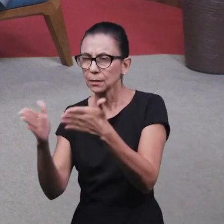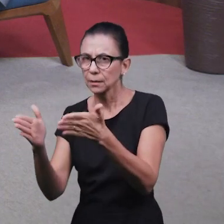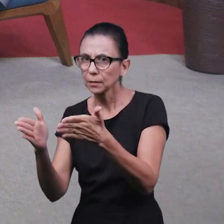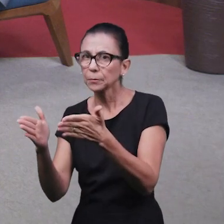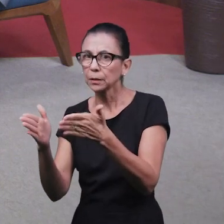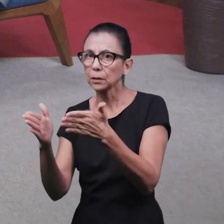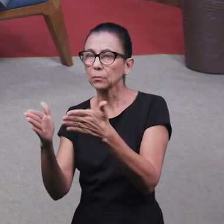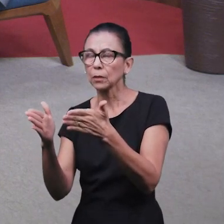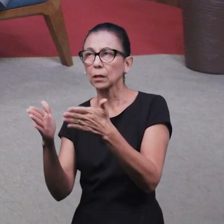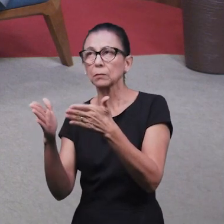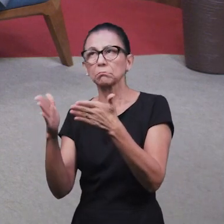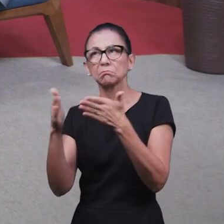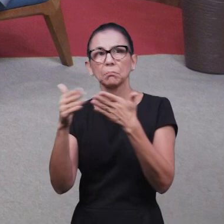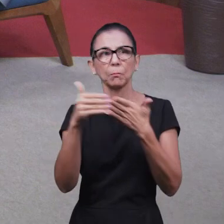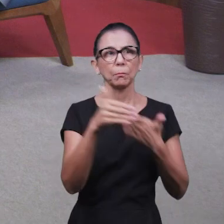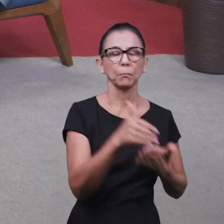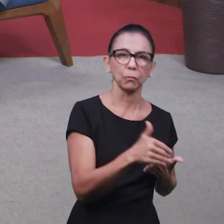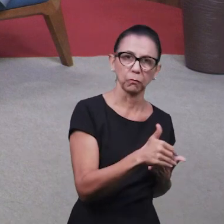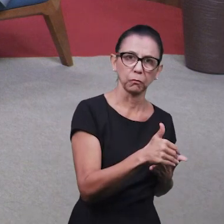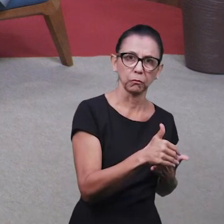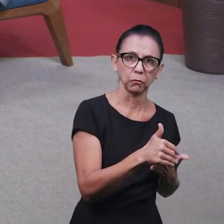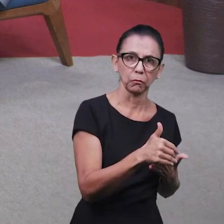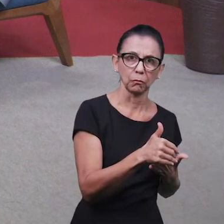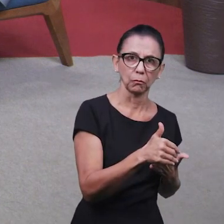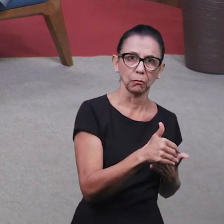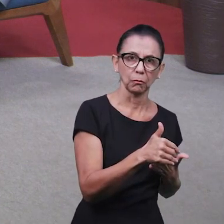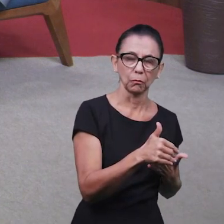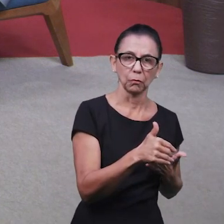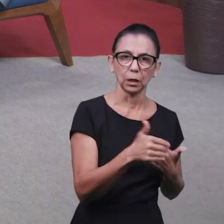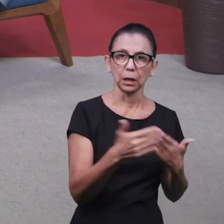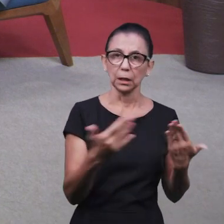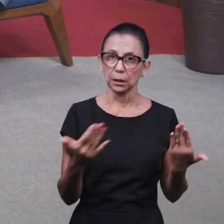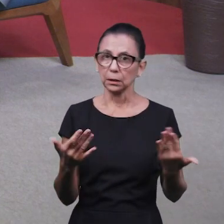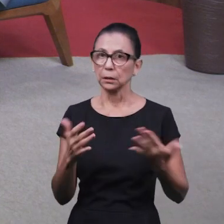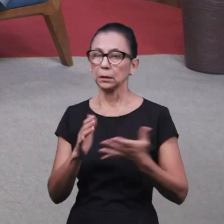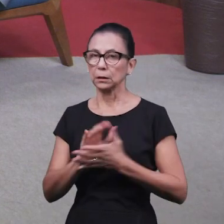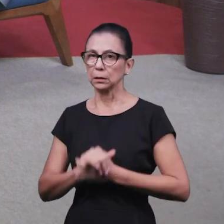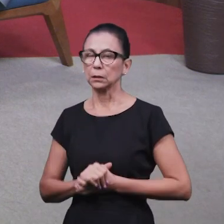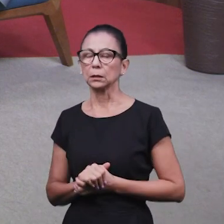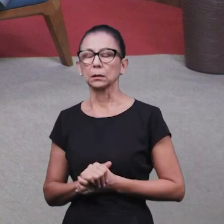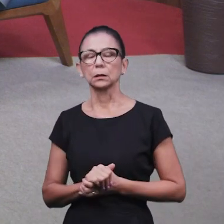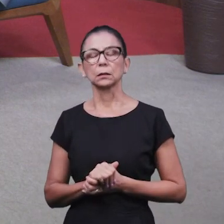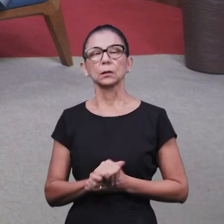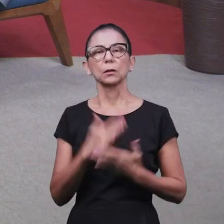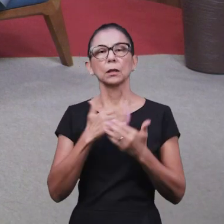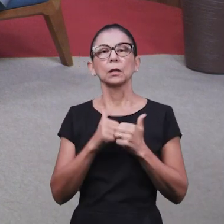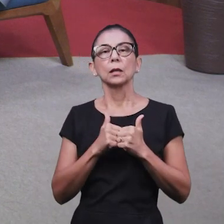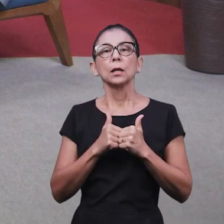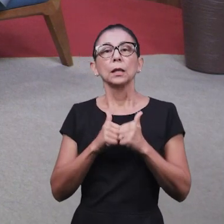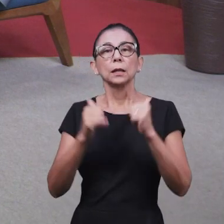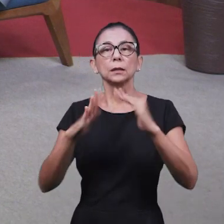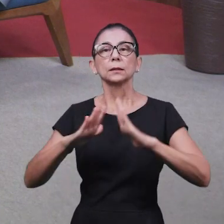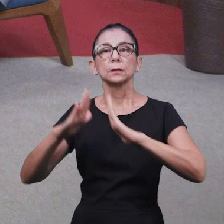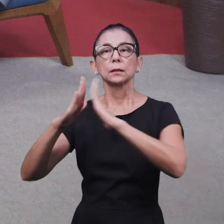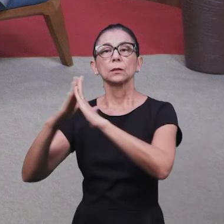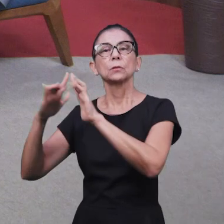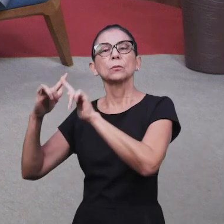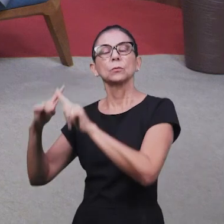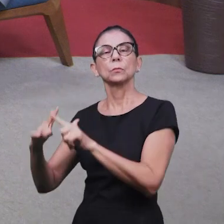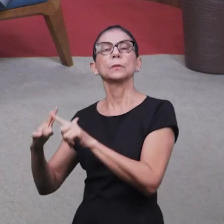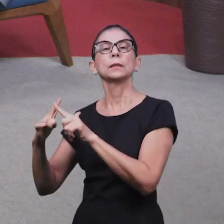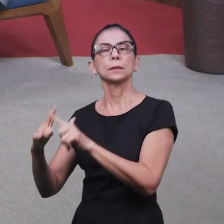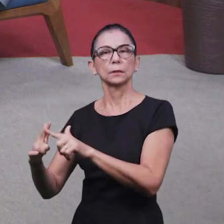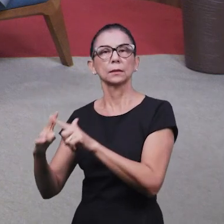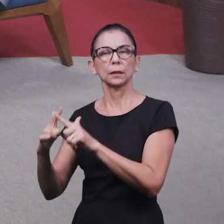nós entendemos que a apostasia vem da igreja chamada igreja professa. O que a igreja professa? É aquela